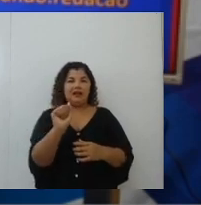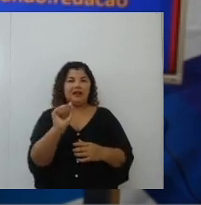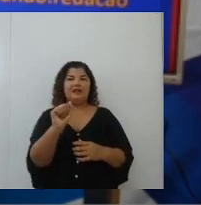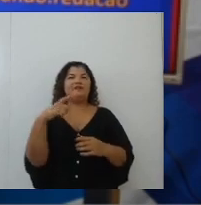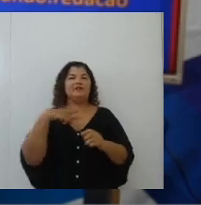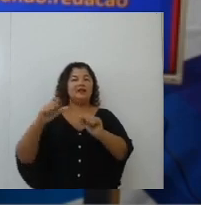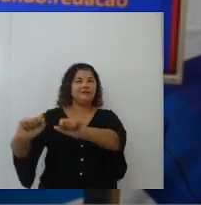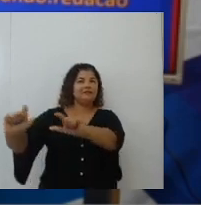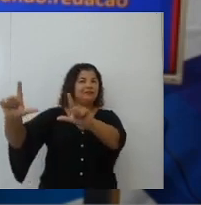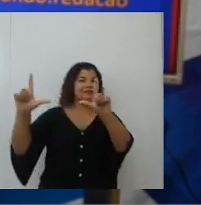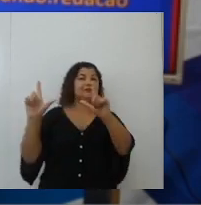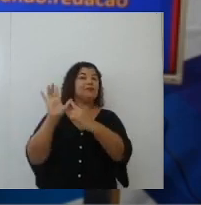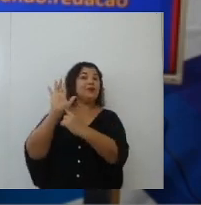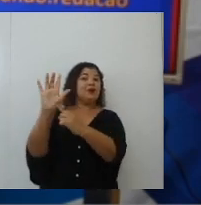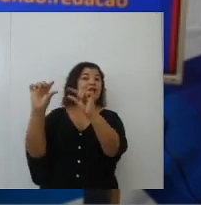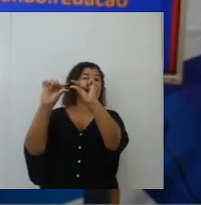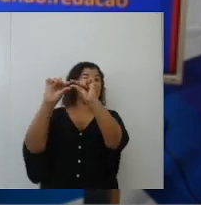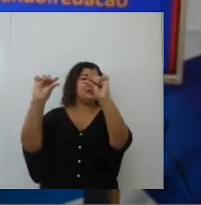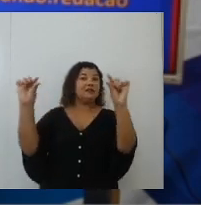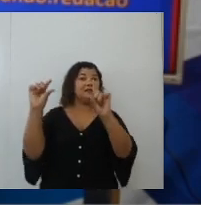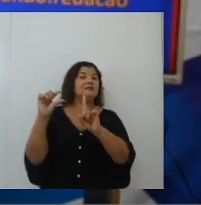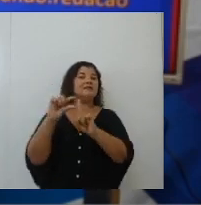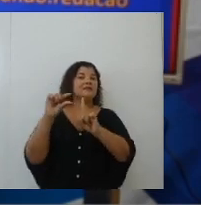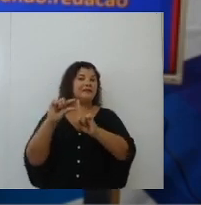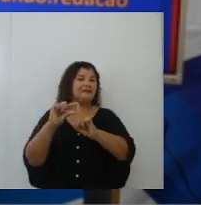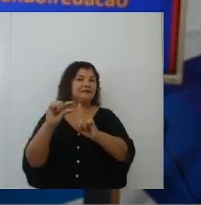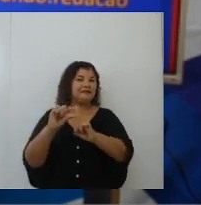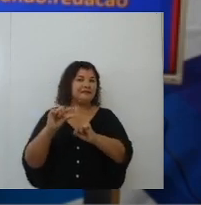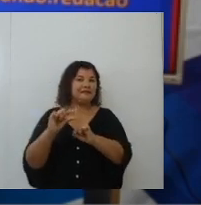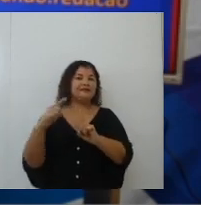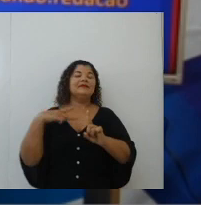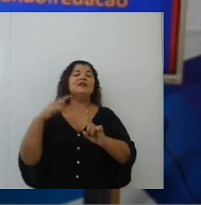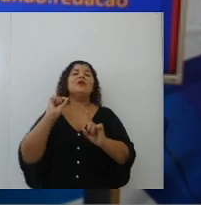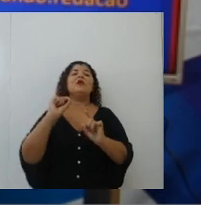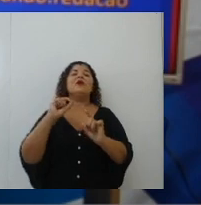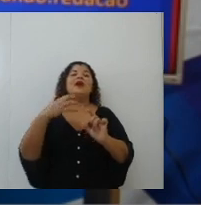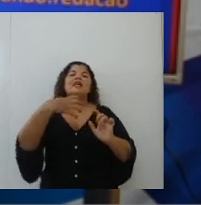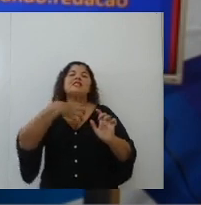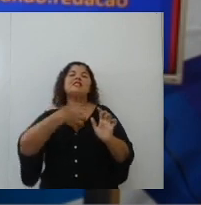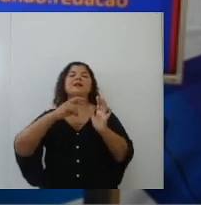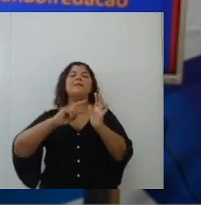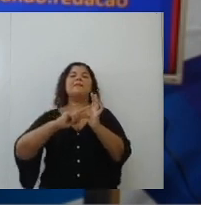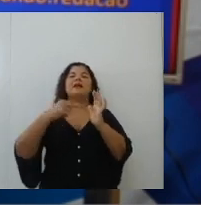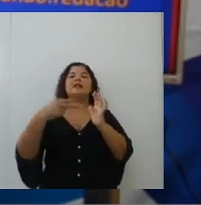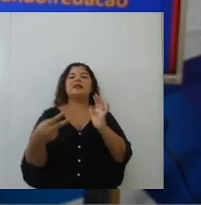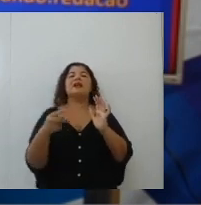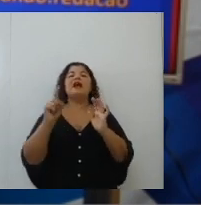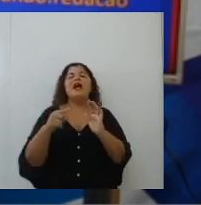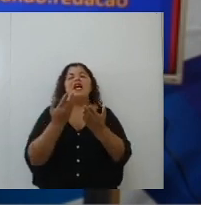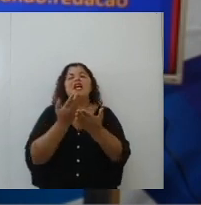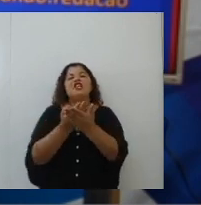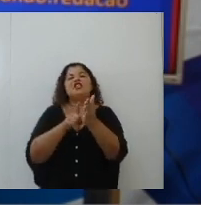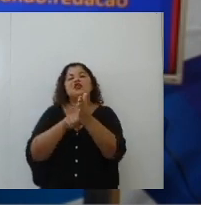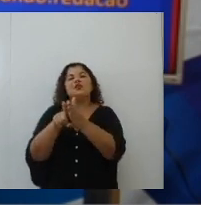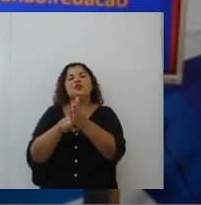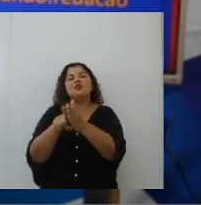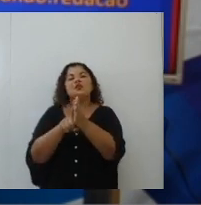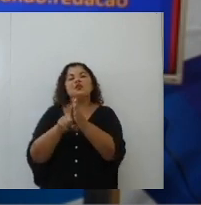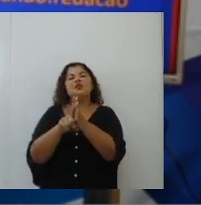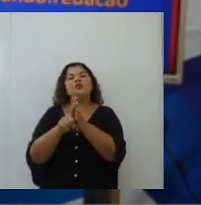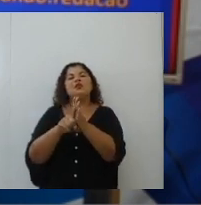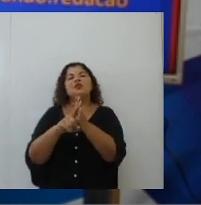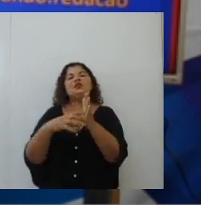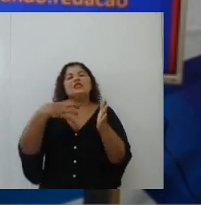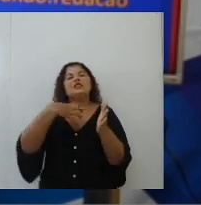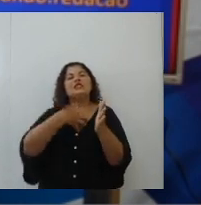tela cheia para você. Olha lá, semântica. Semântica nada mais é do que o estudo do sentido, né?